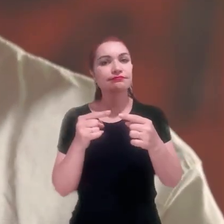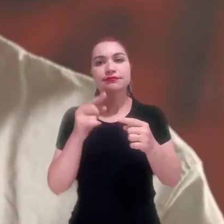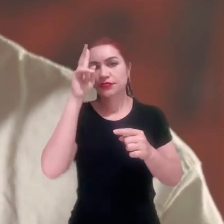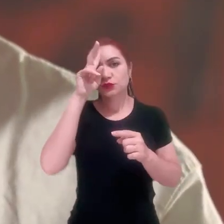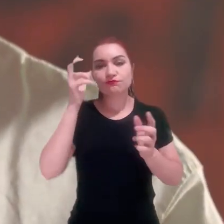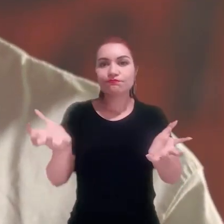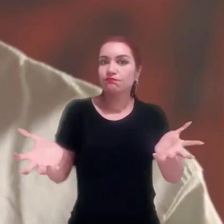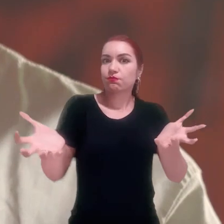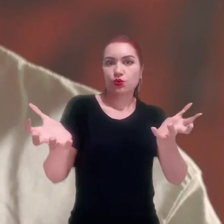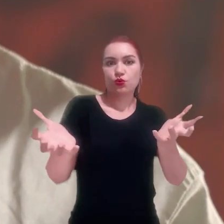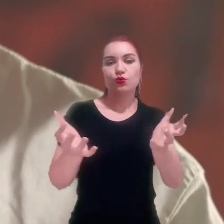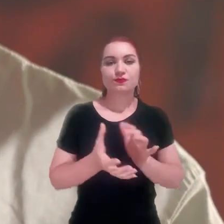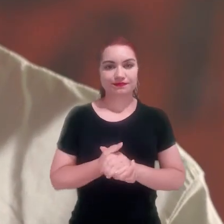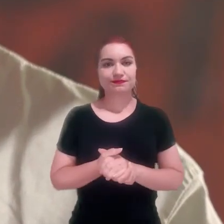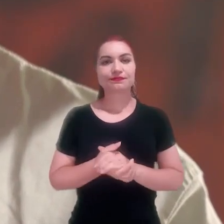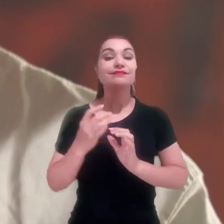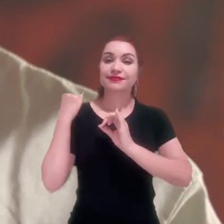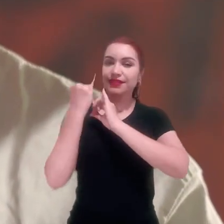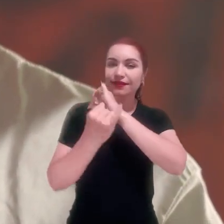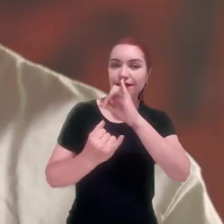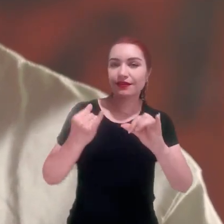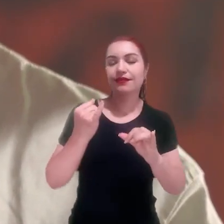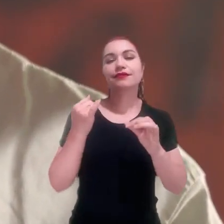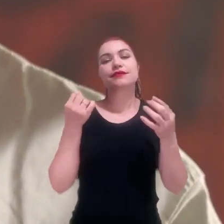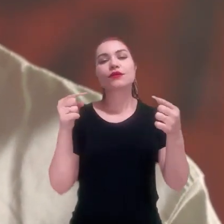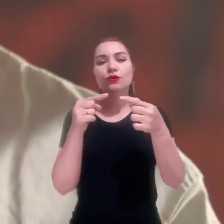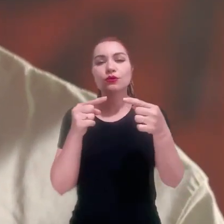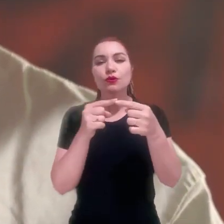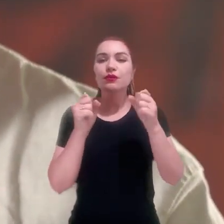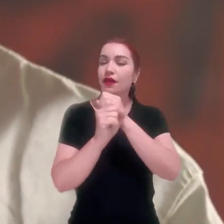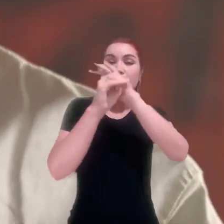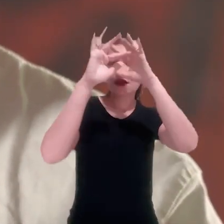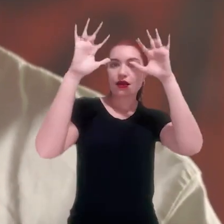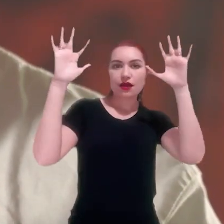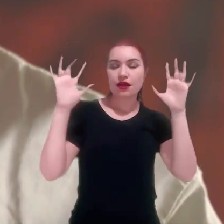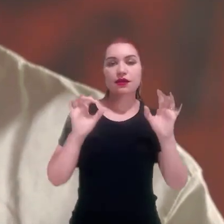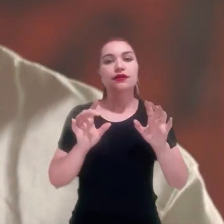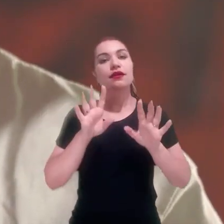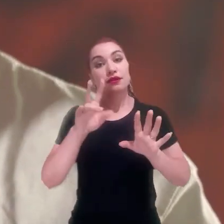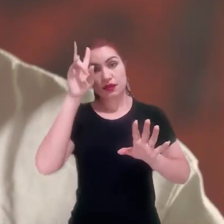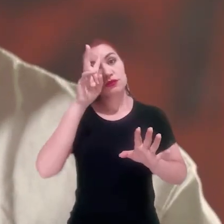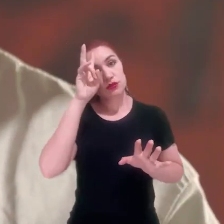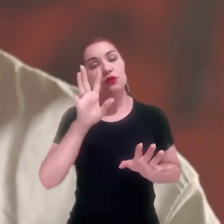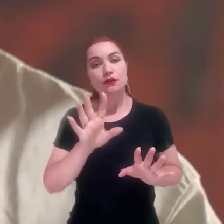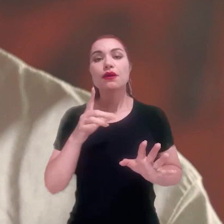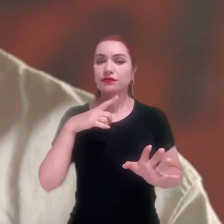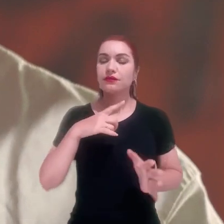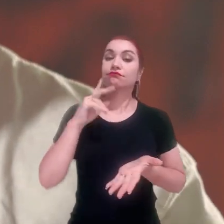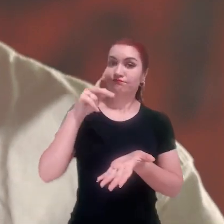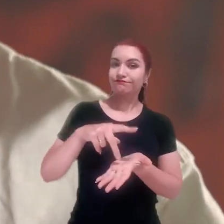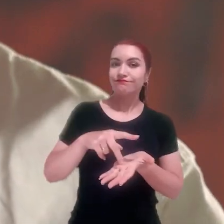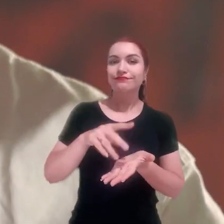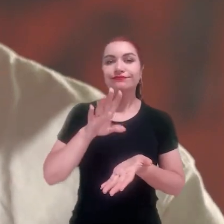história gloriosa, João né? Silva, A lenda, ela quer dar uma conotação muito mais fantasiosa do que o simples fato histórico. arqueólogo Ou seja, e geralmente tem o historiador. fato